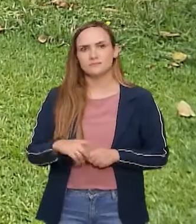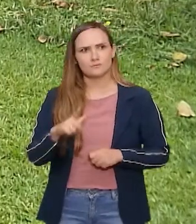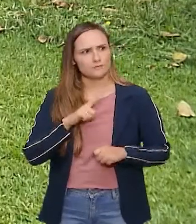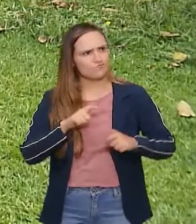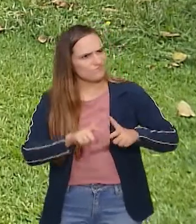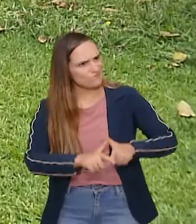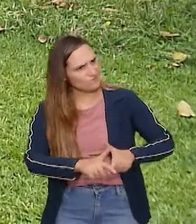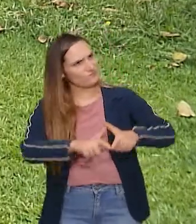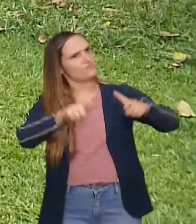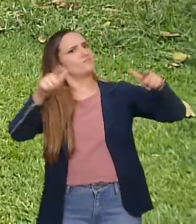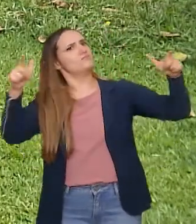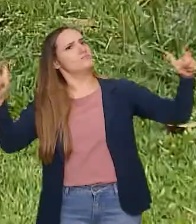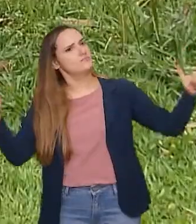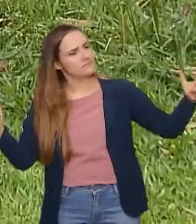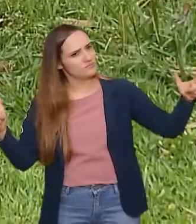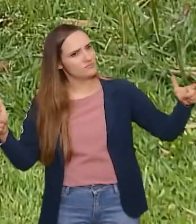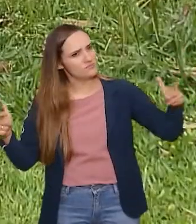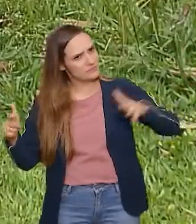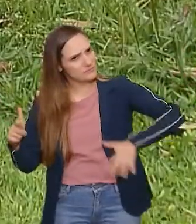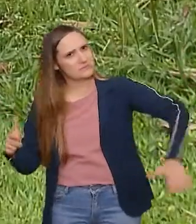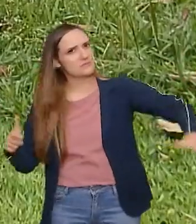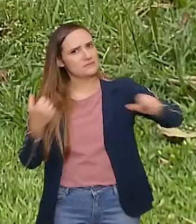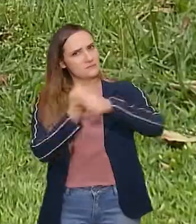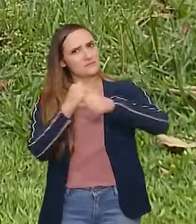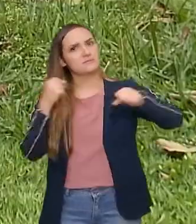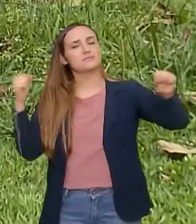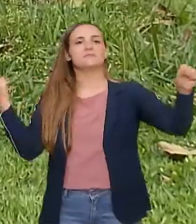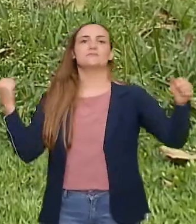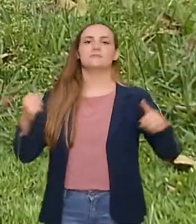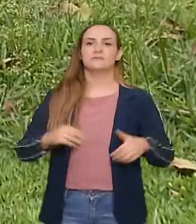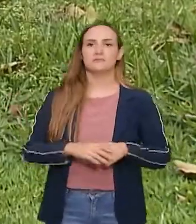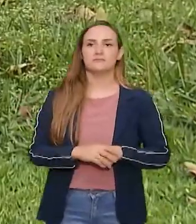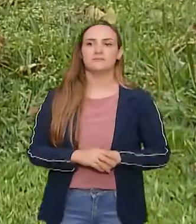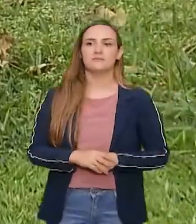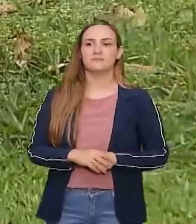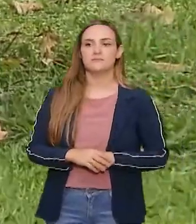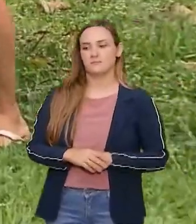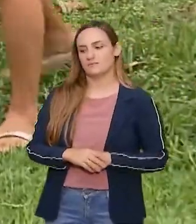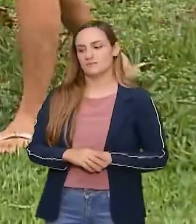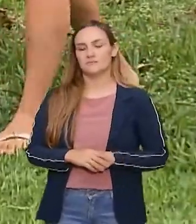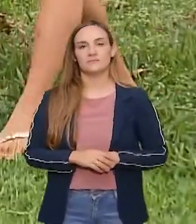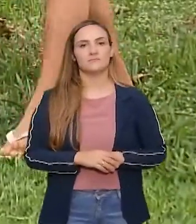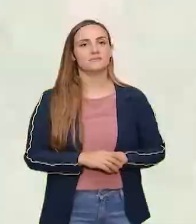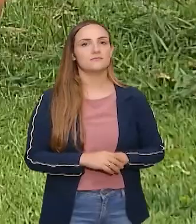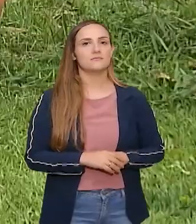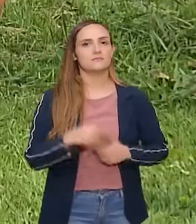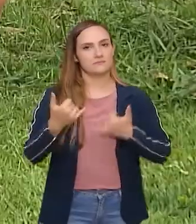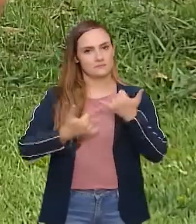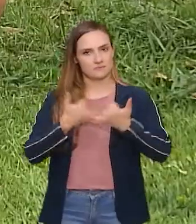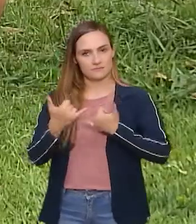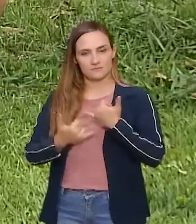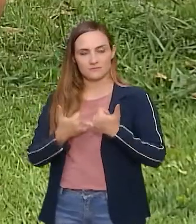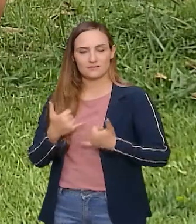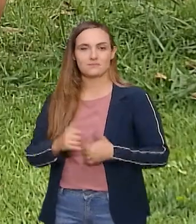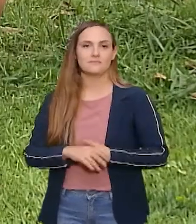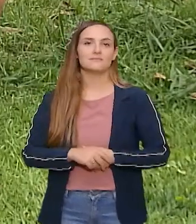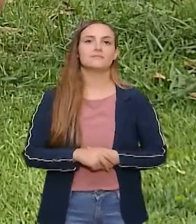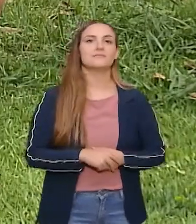dividem as despesas e um quintal com espaço de sobra para brincar com o resto da turma.